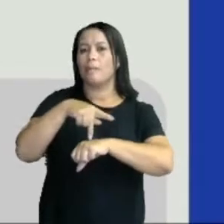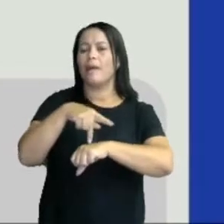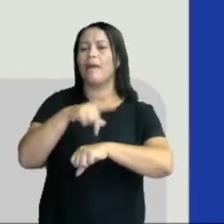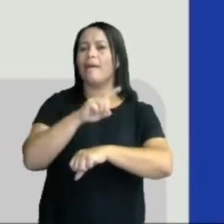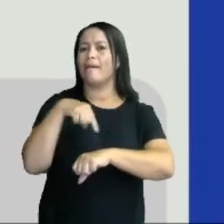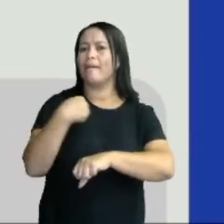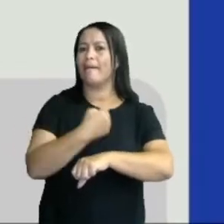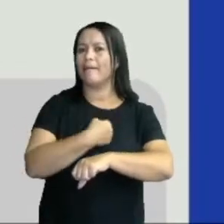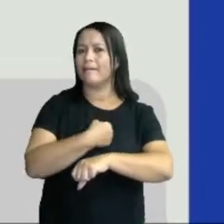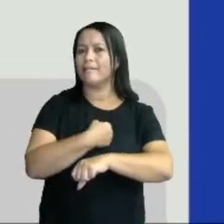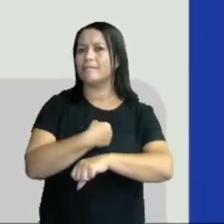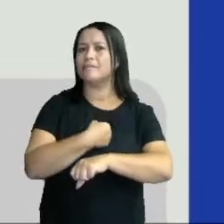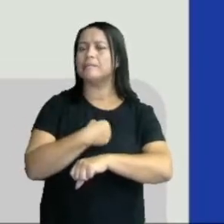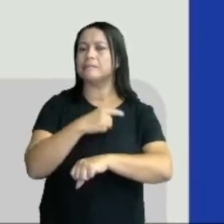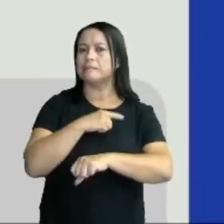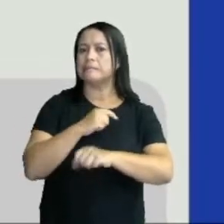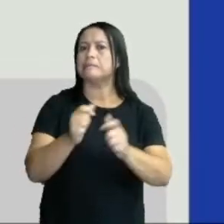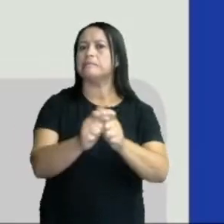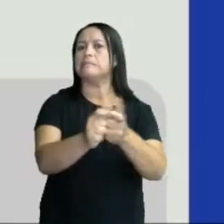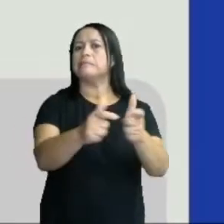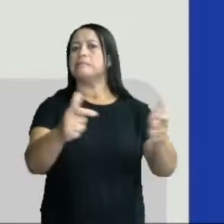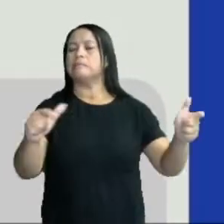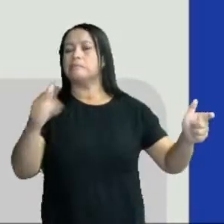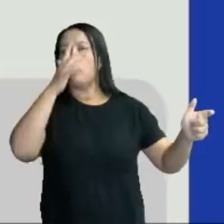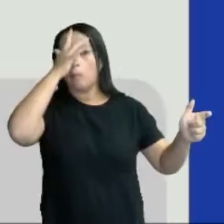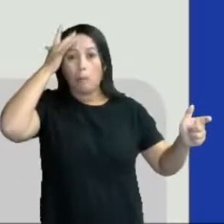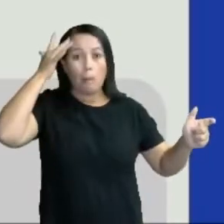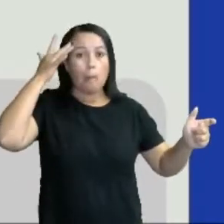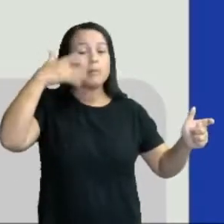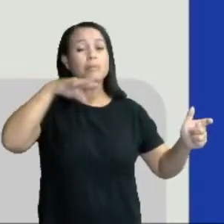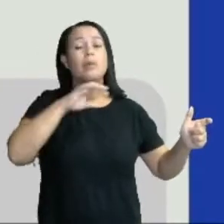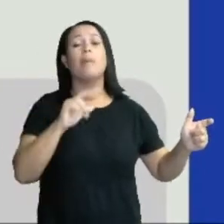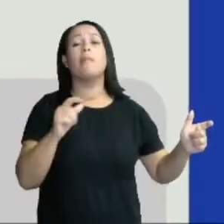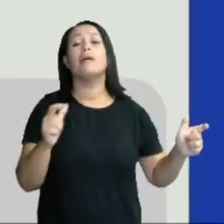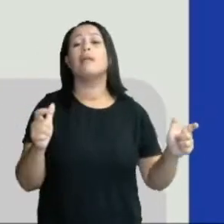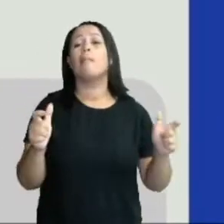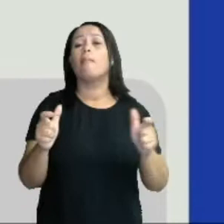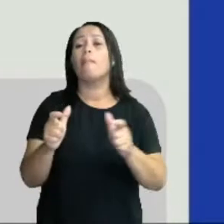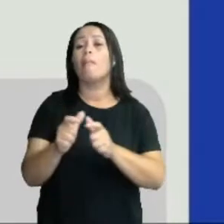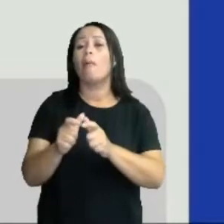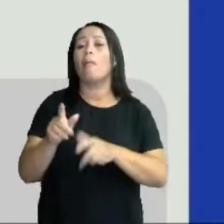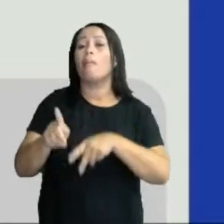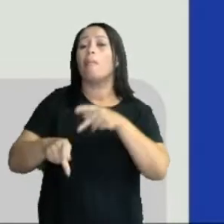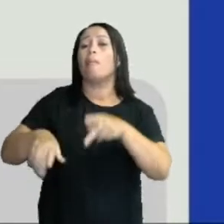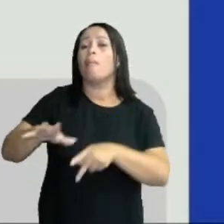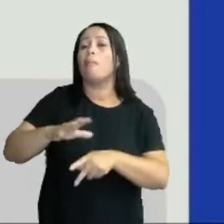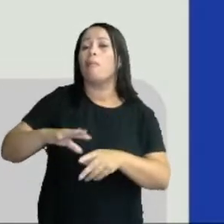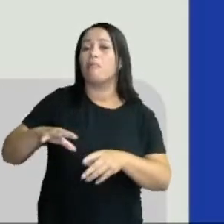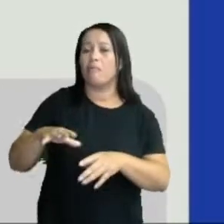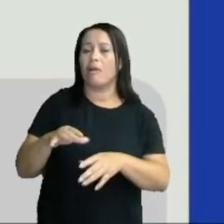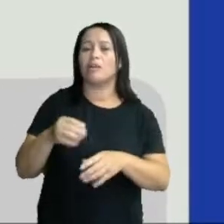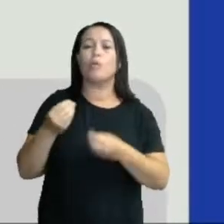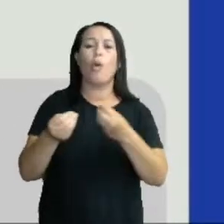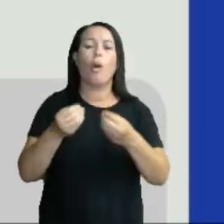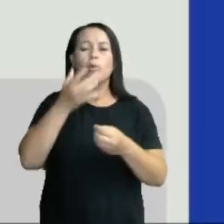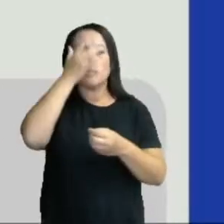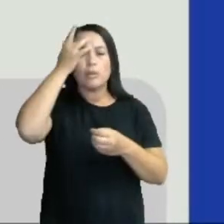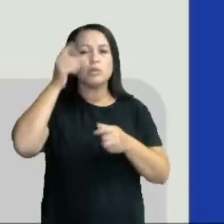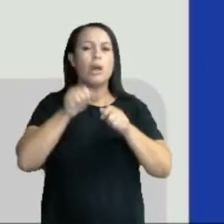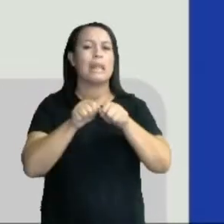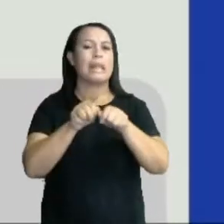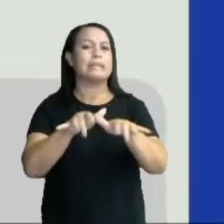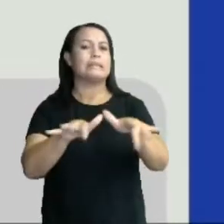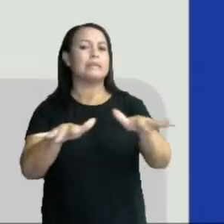país muito populoso, tem muita gente, mas ele é pouco povoado, ou seja, a distribuição da